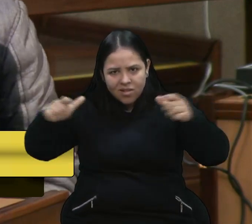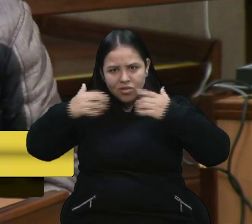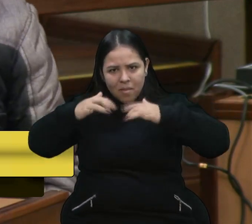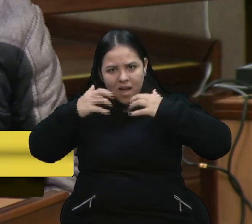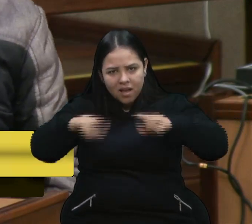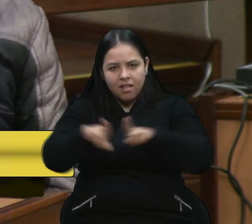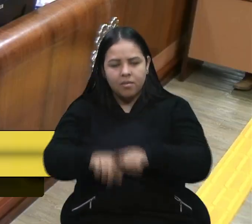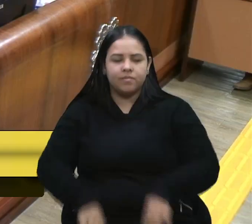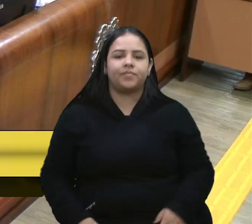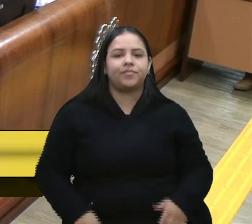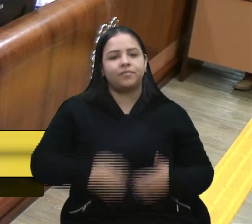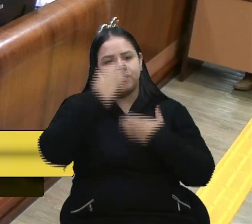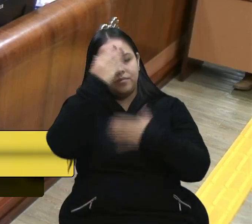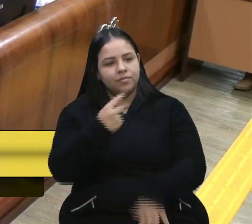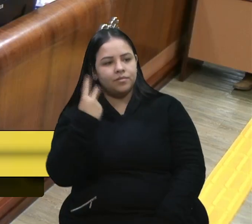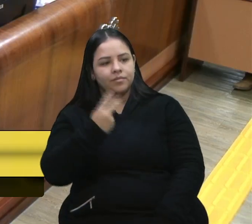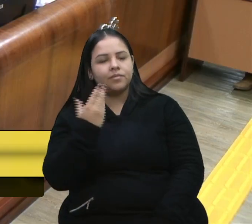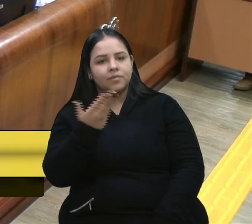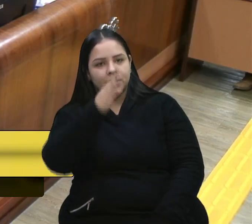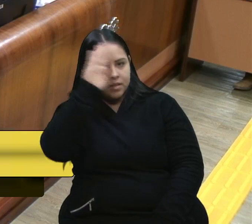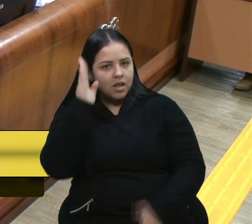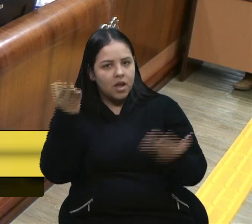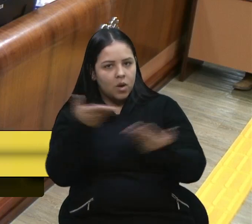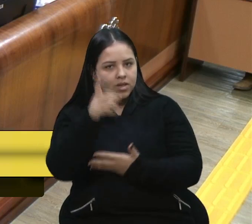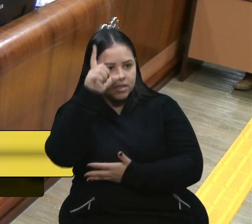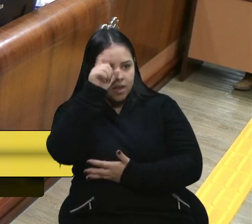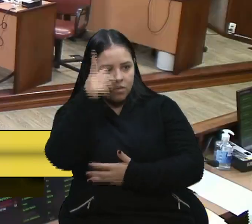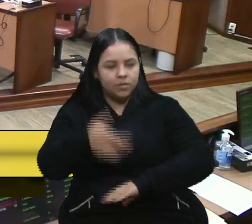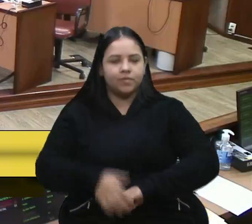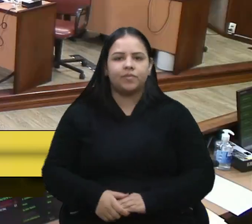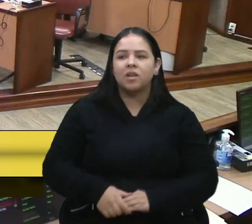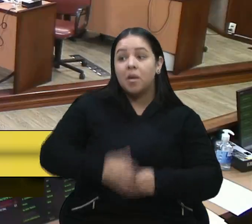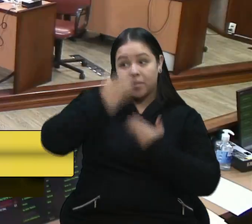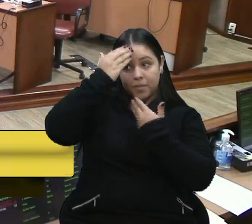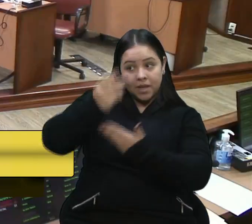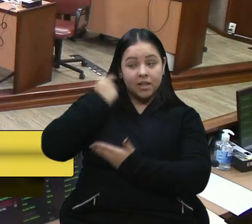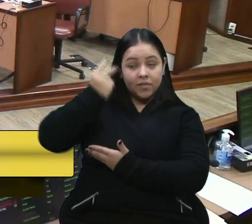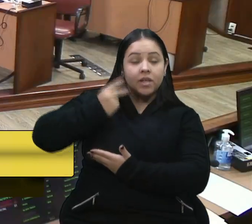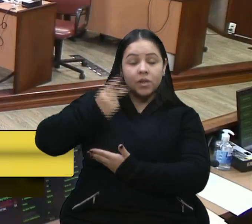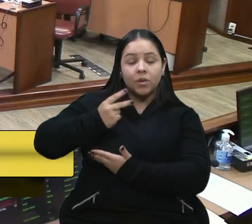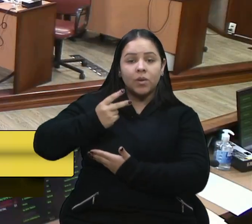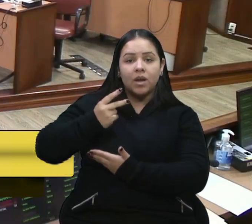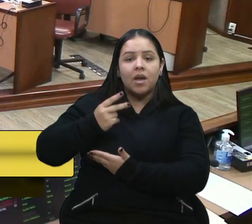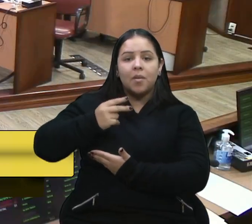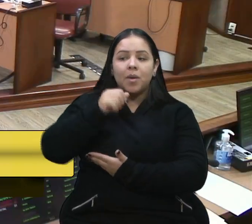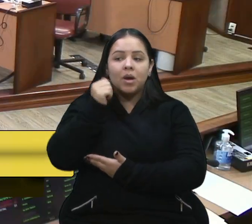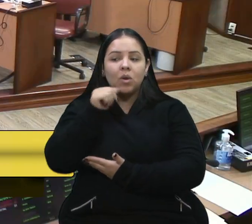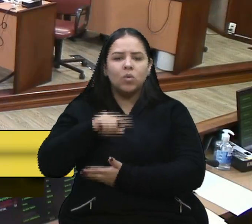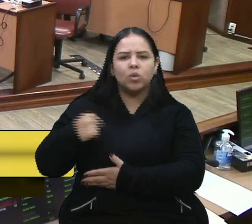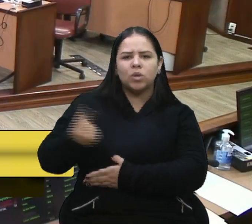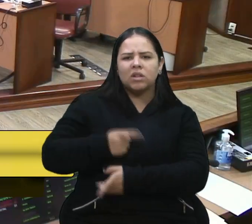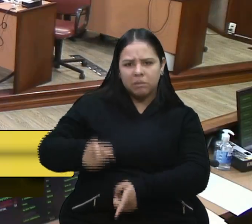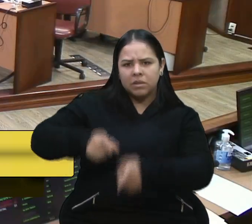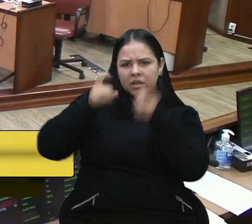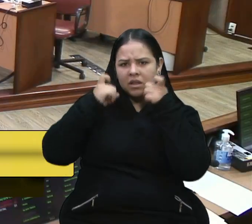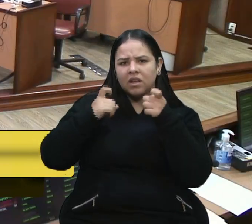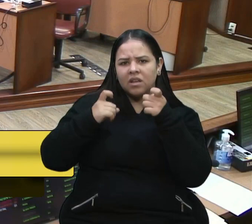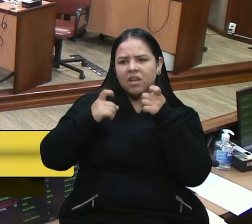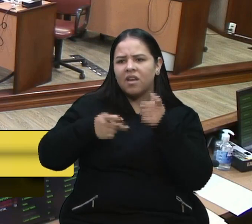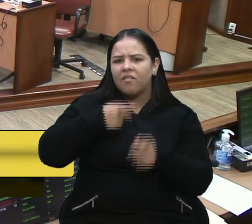vereador Bessão. Vereador Escalco, seu aparte. Obrigado, vereador Marcon. A gente nota que o discurso é